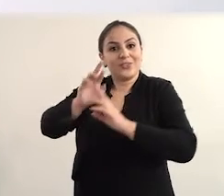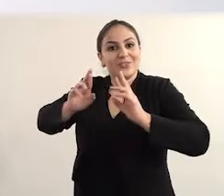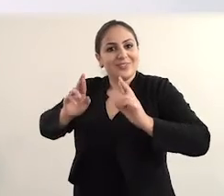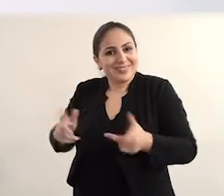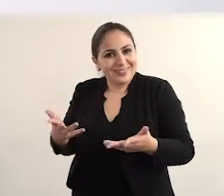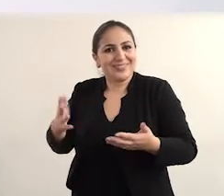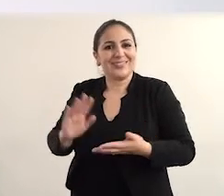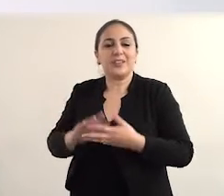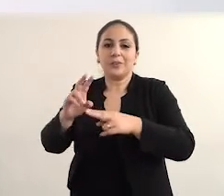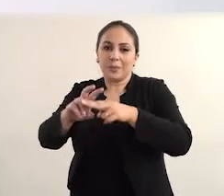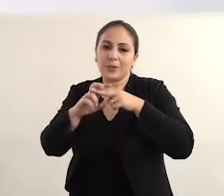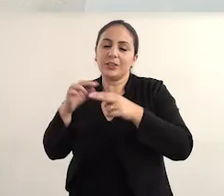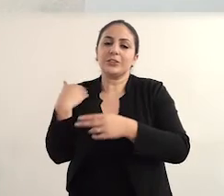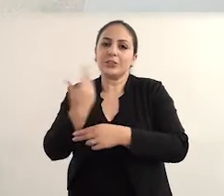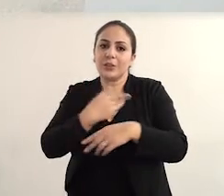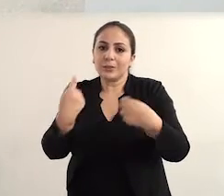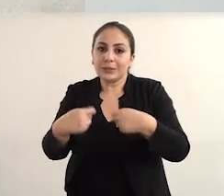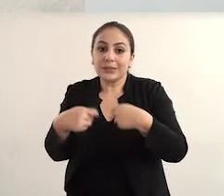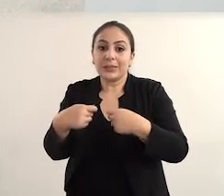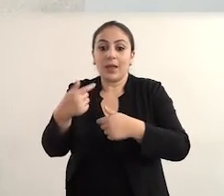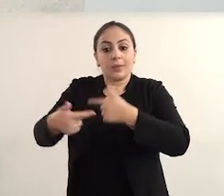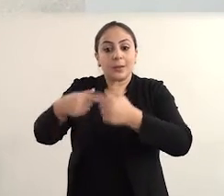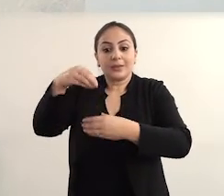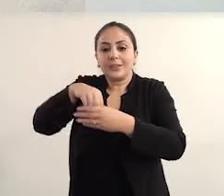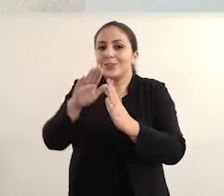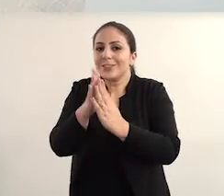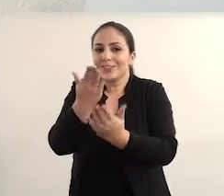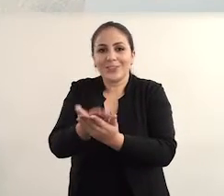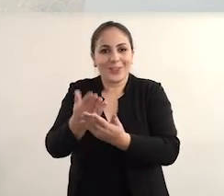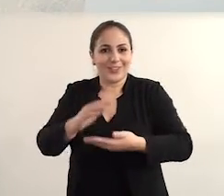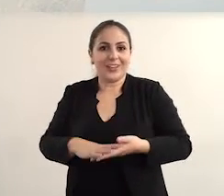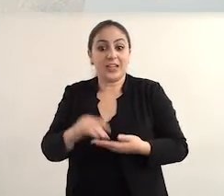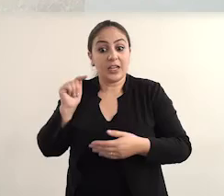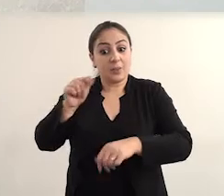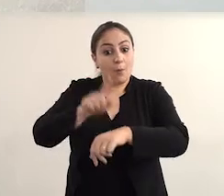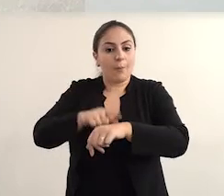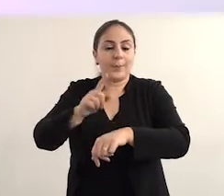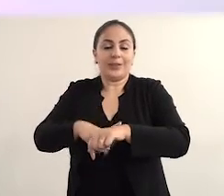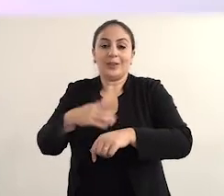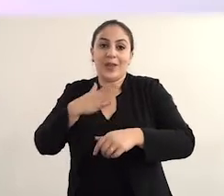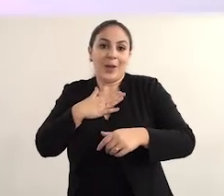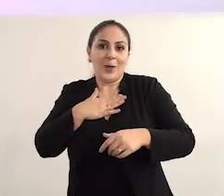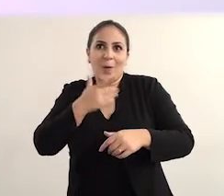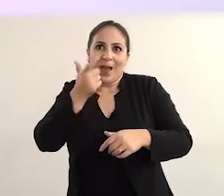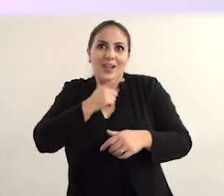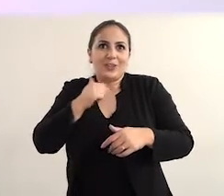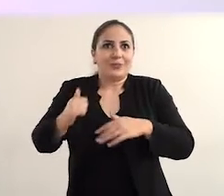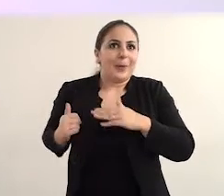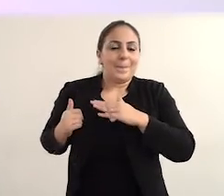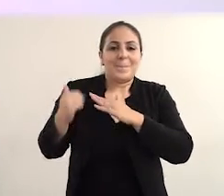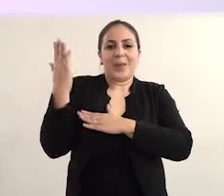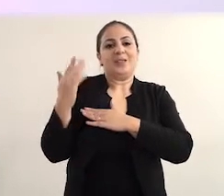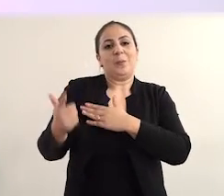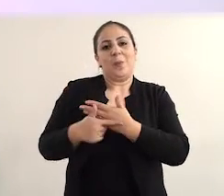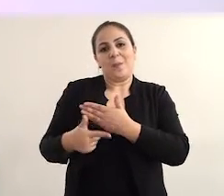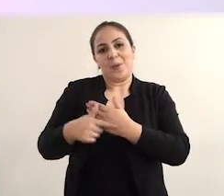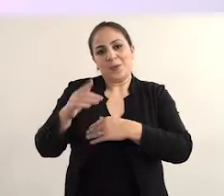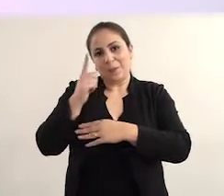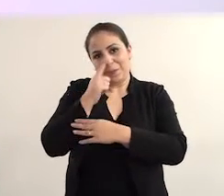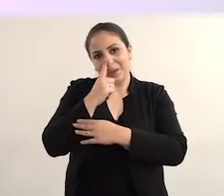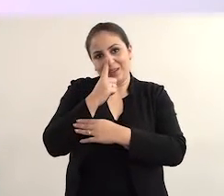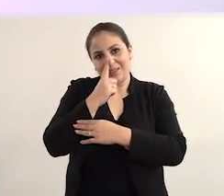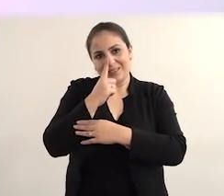né? Então a gente precisa trabalhar essas coisas na escola, né? Então naquele momento eu acho que eu fui um pouco para além do papel de